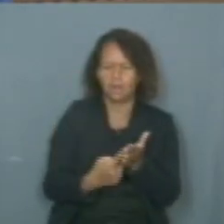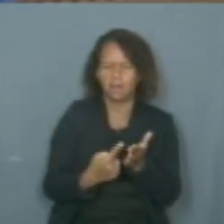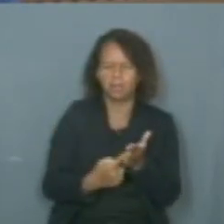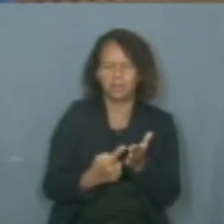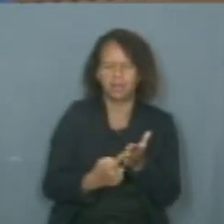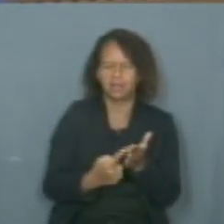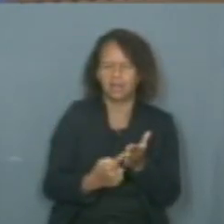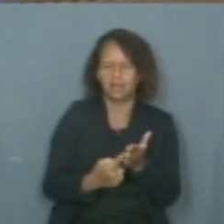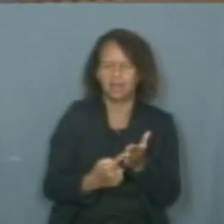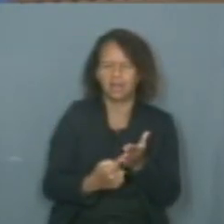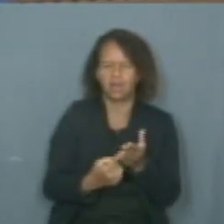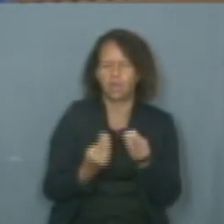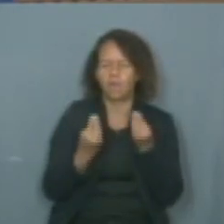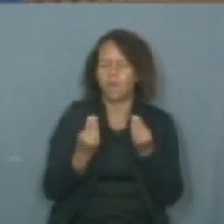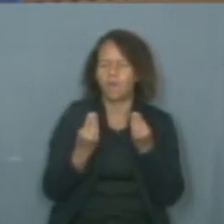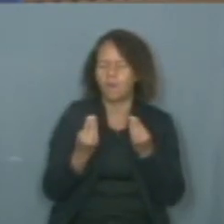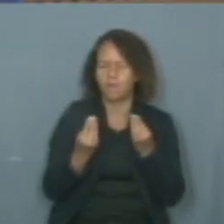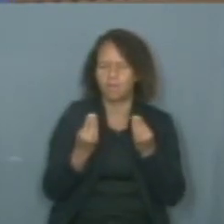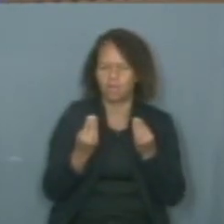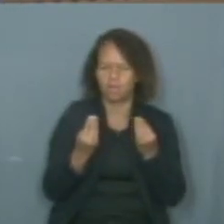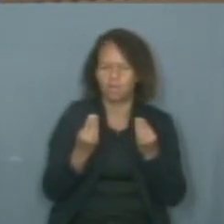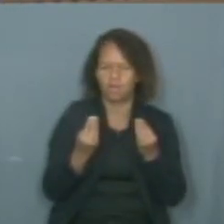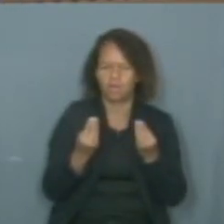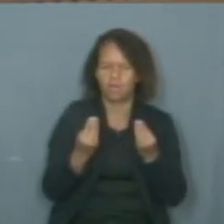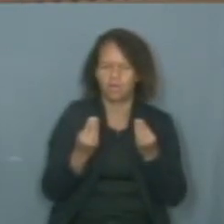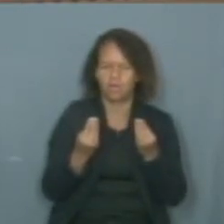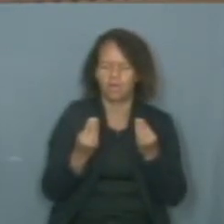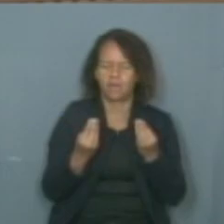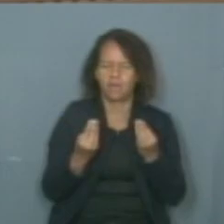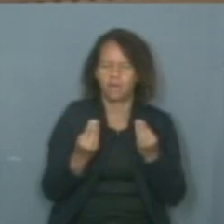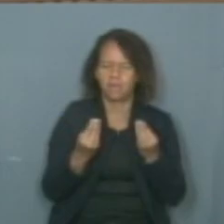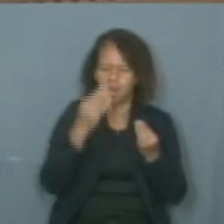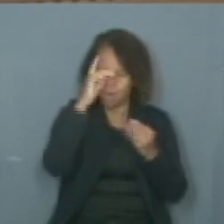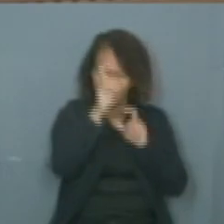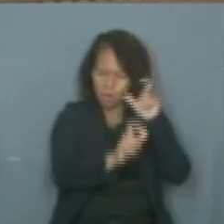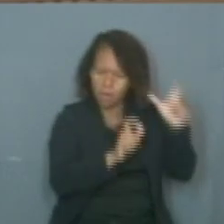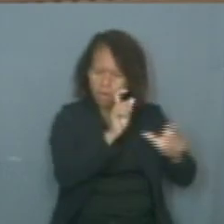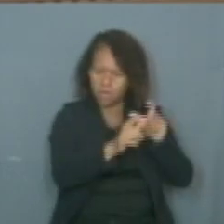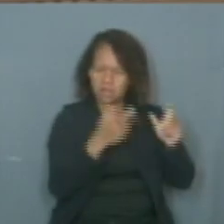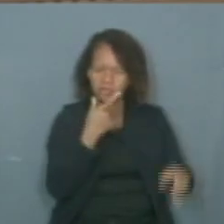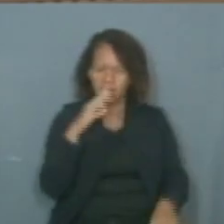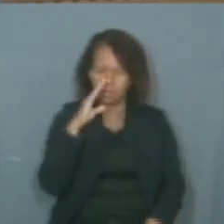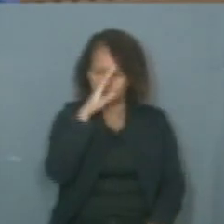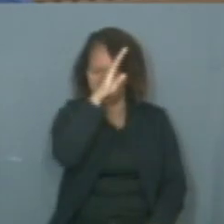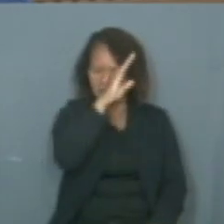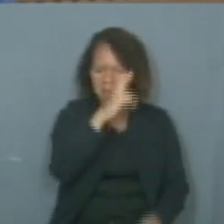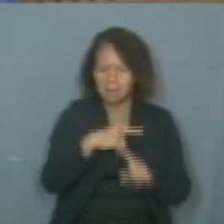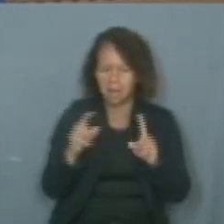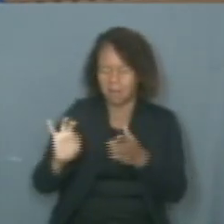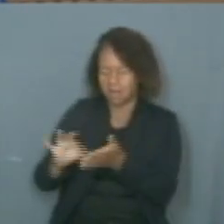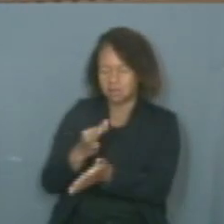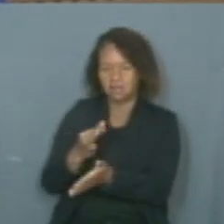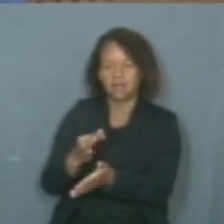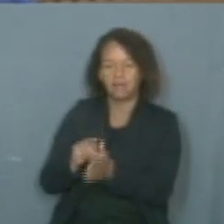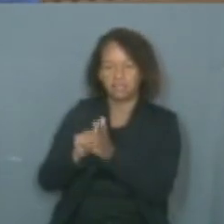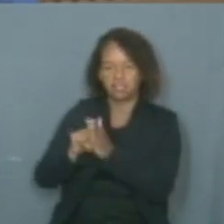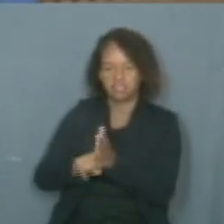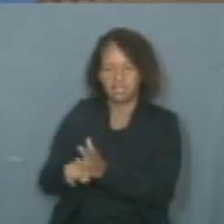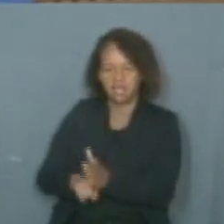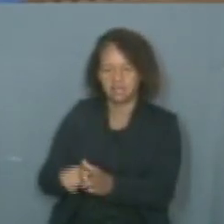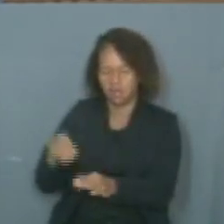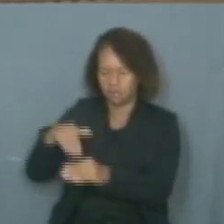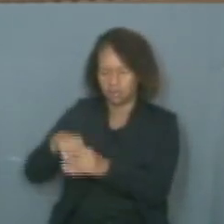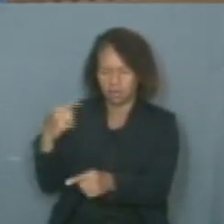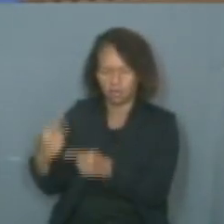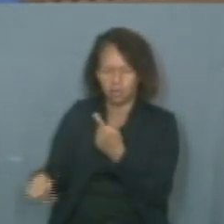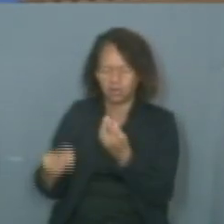quão cômico fica. Acuse e fale que é Bolsonaro, mas quando é para assinar uma investigação, vota